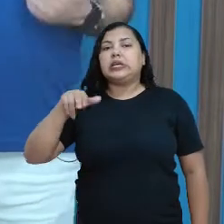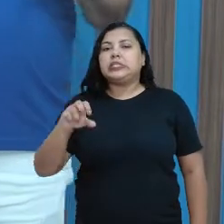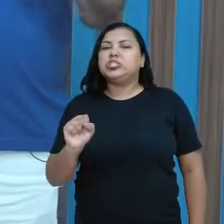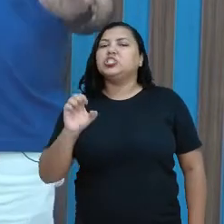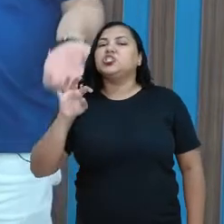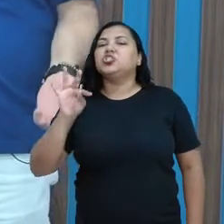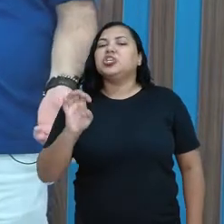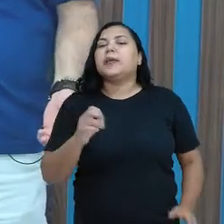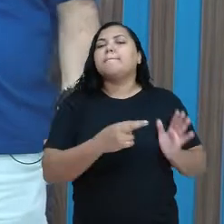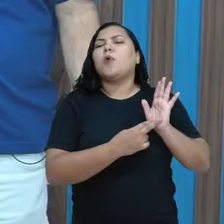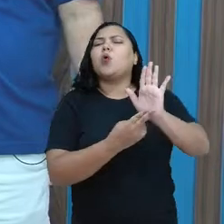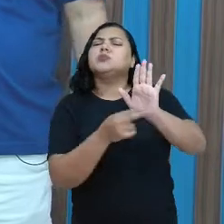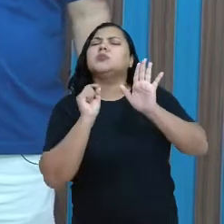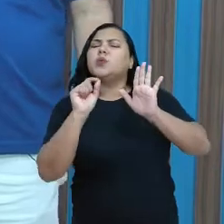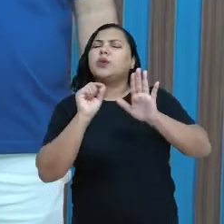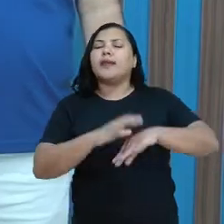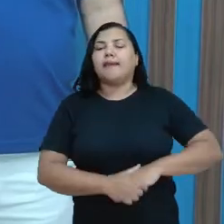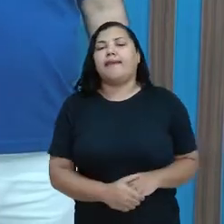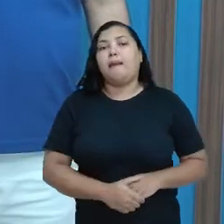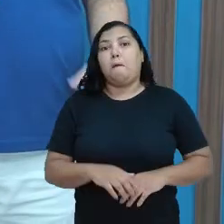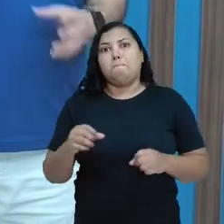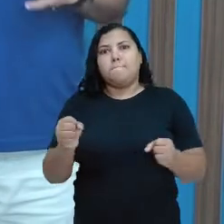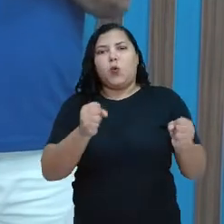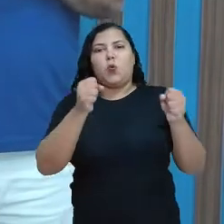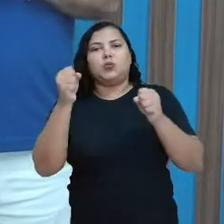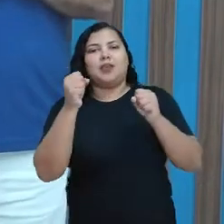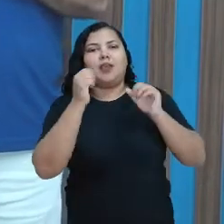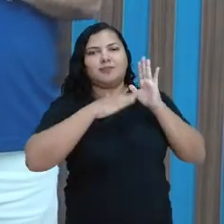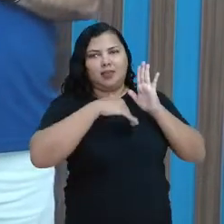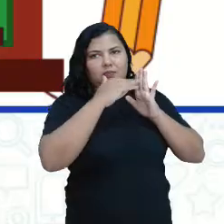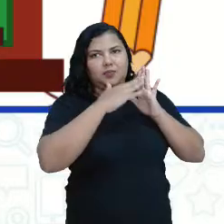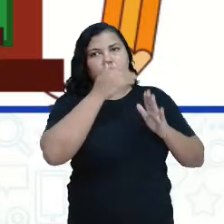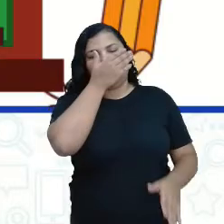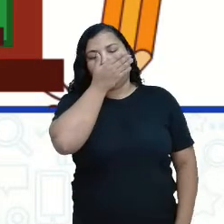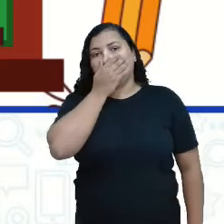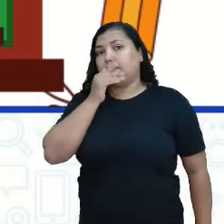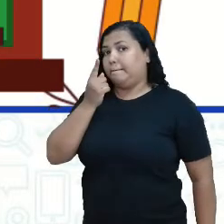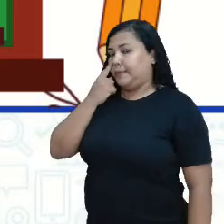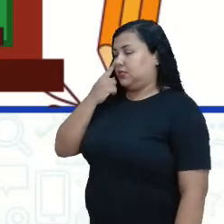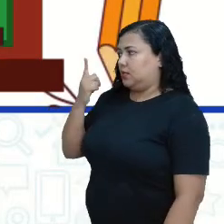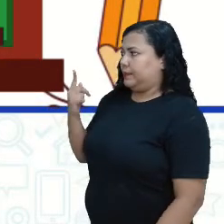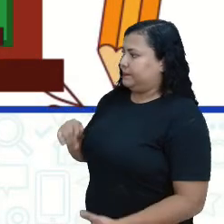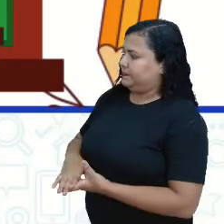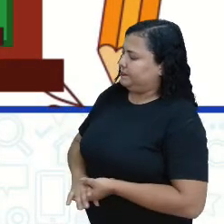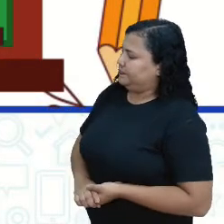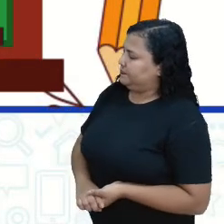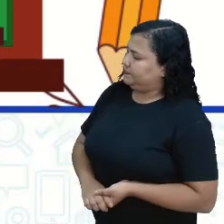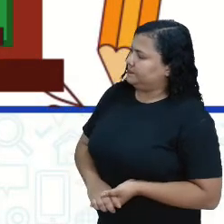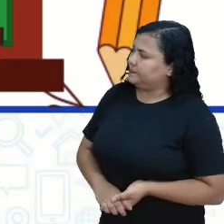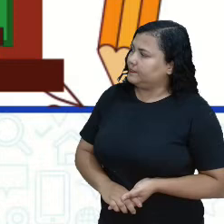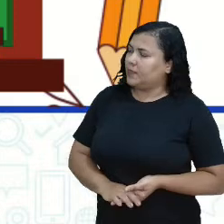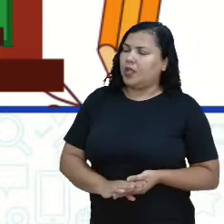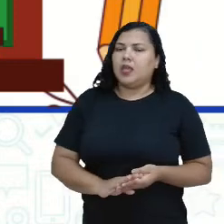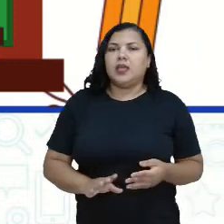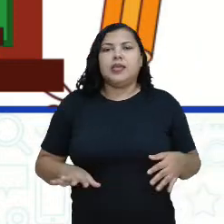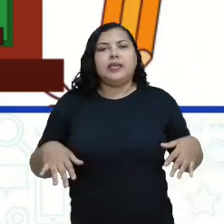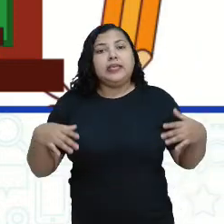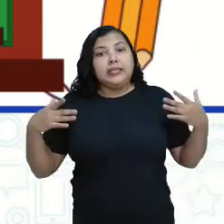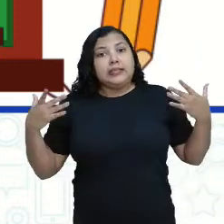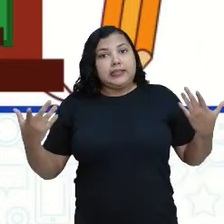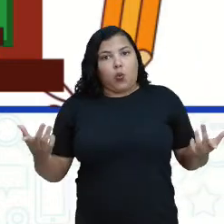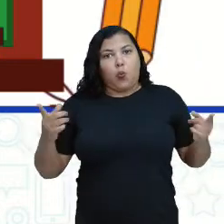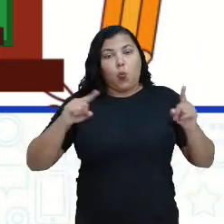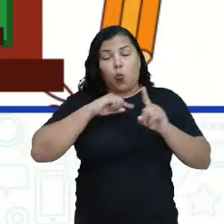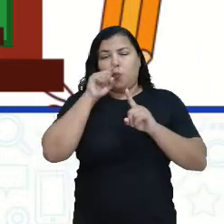vai analisar a partir de então? Né? Feita a análise desse quadro, vamos colocar aqui, o objetivo da nossa aula hoje